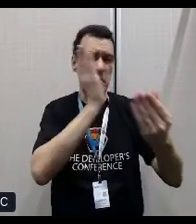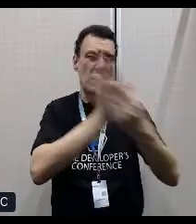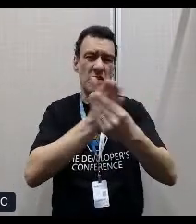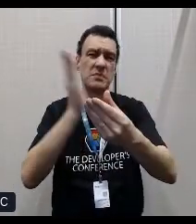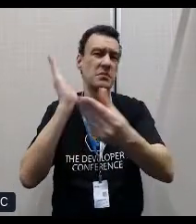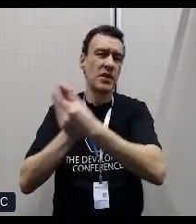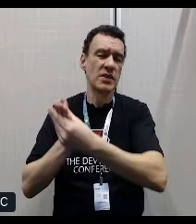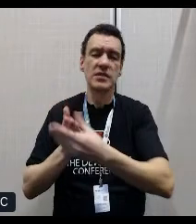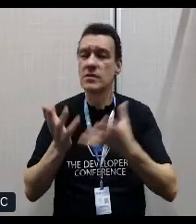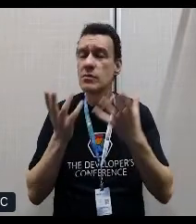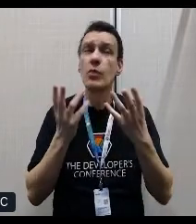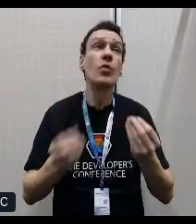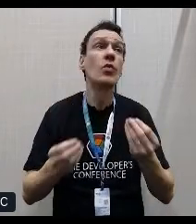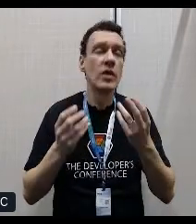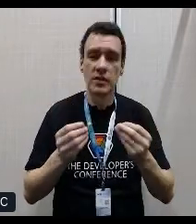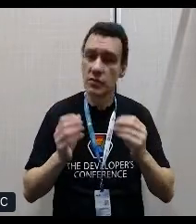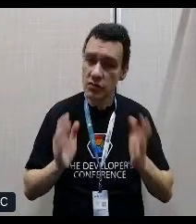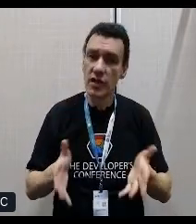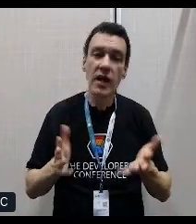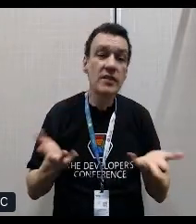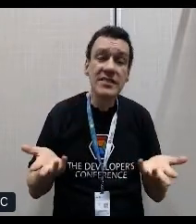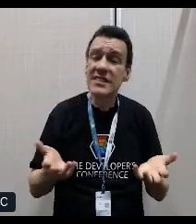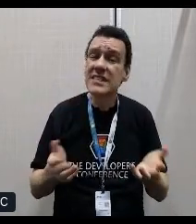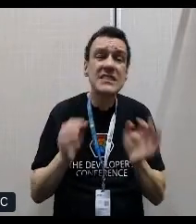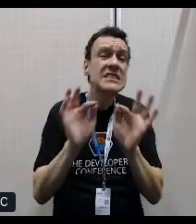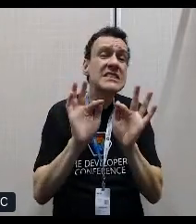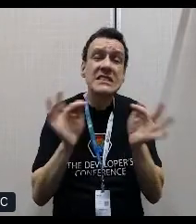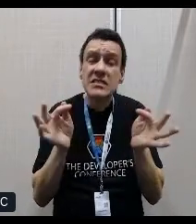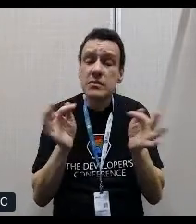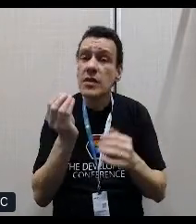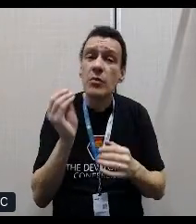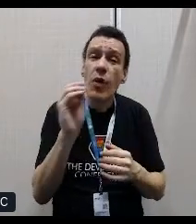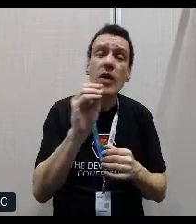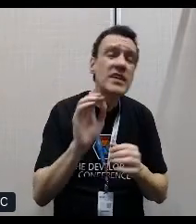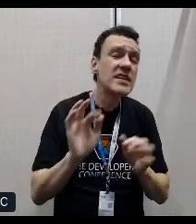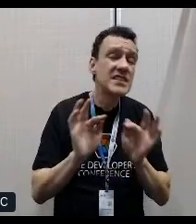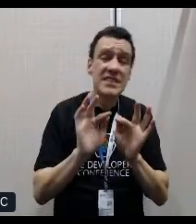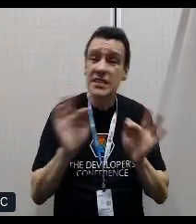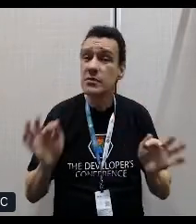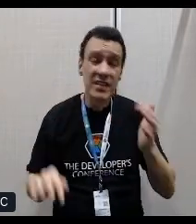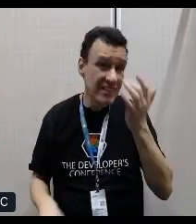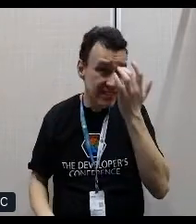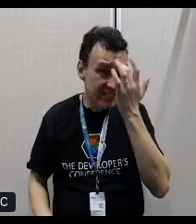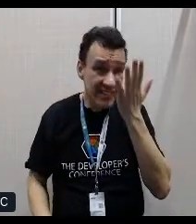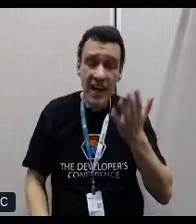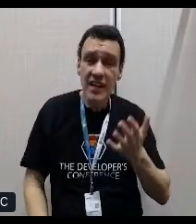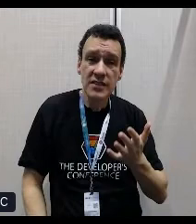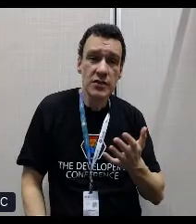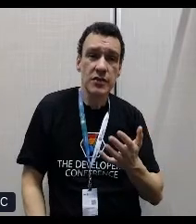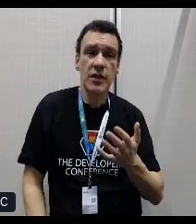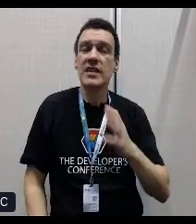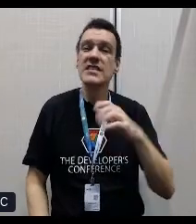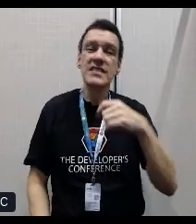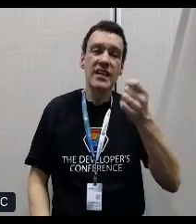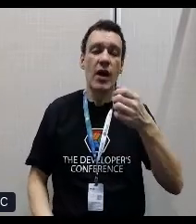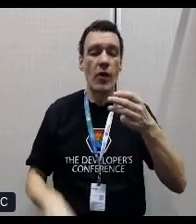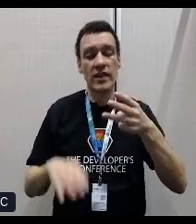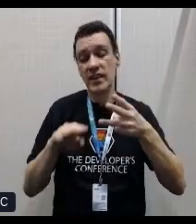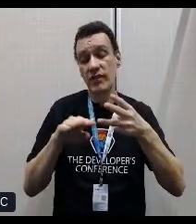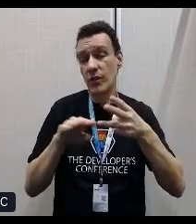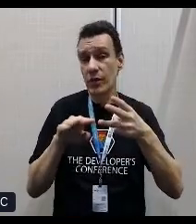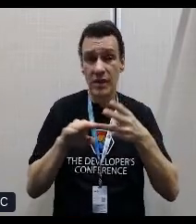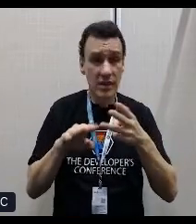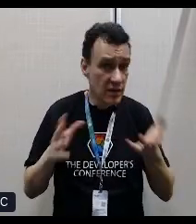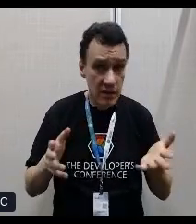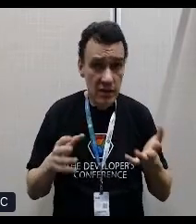é uma atividade simples. Se você for ver lá WCAG, está descrito como um nível A, você fazer descrição de